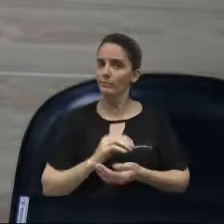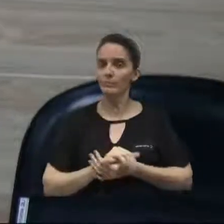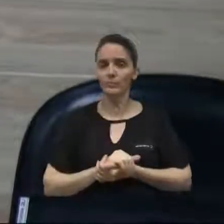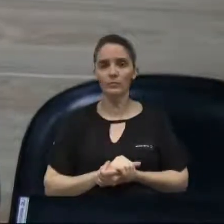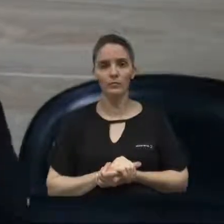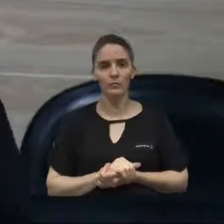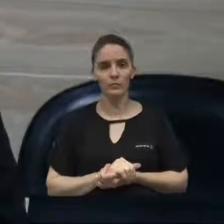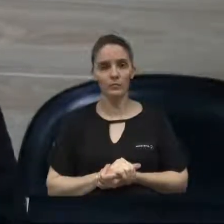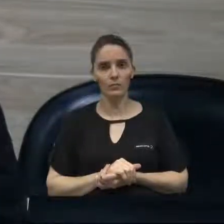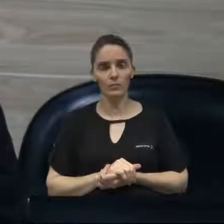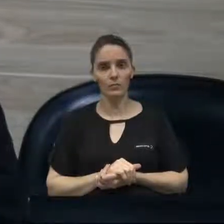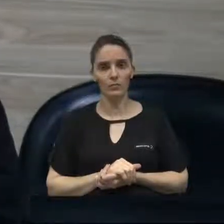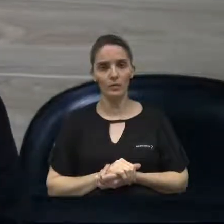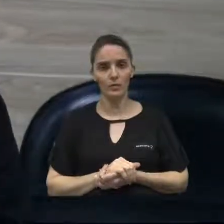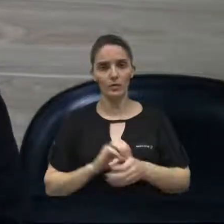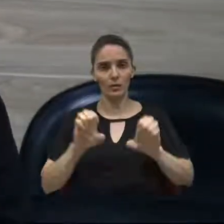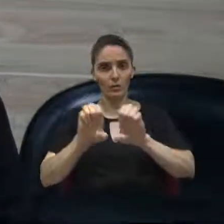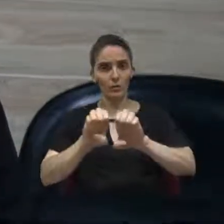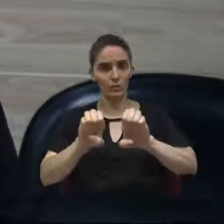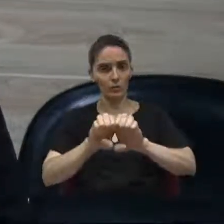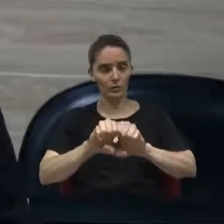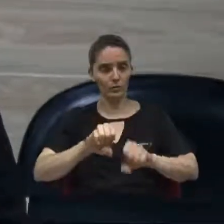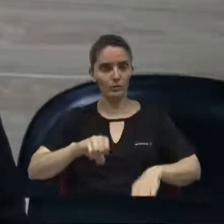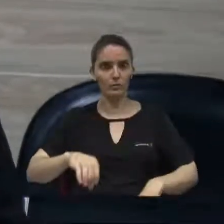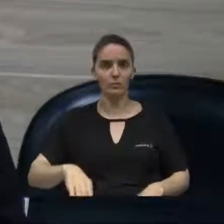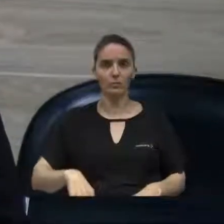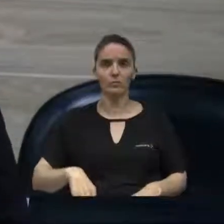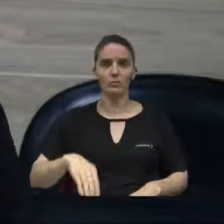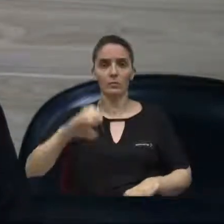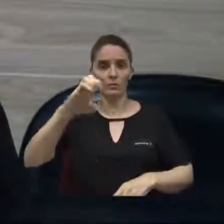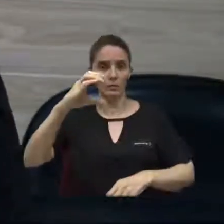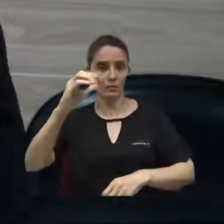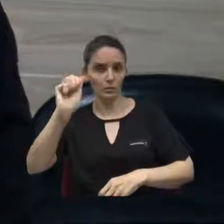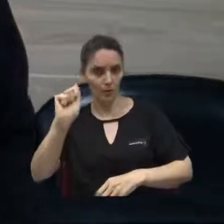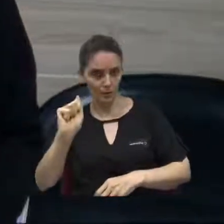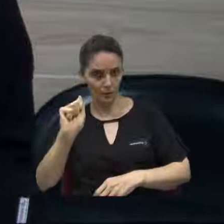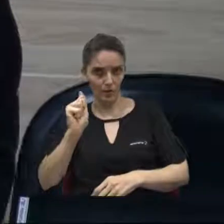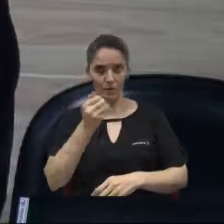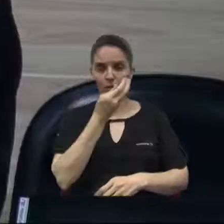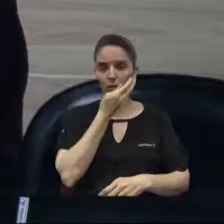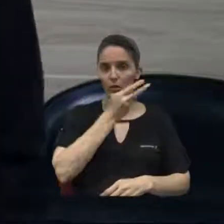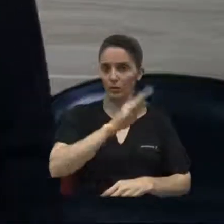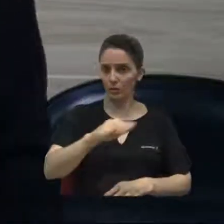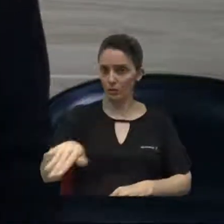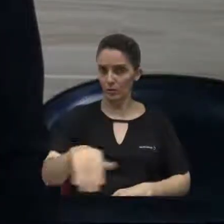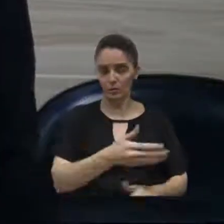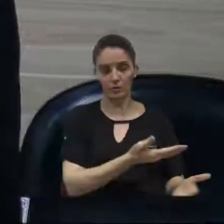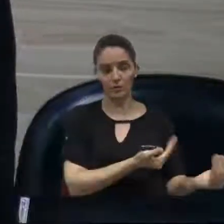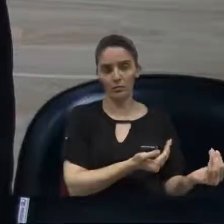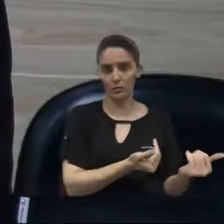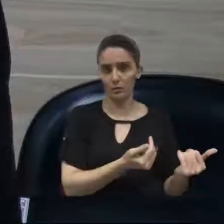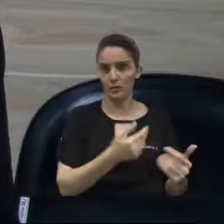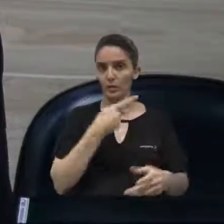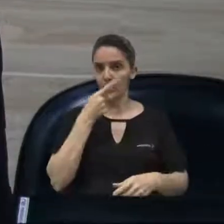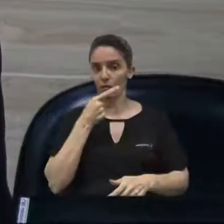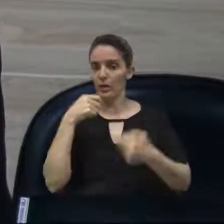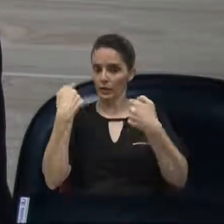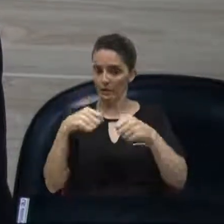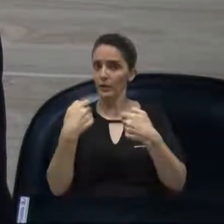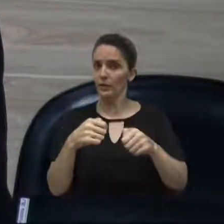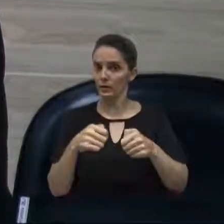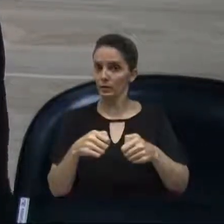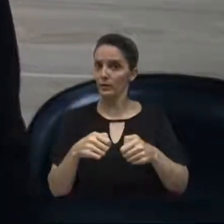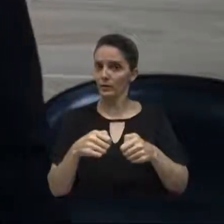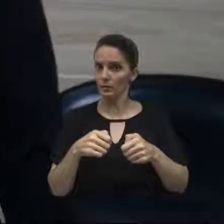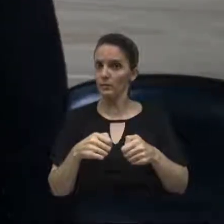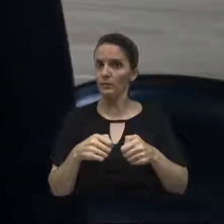O nosso Estatuto da Criança e Adolescente reza a necessidade. A humanidade